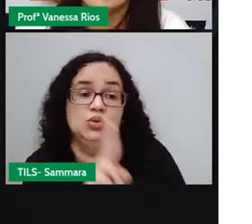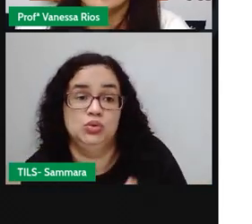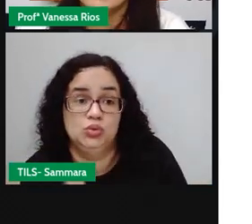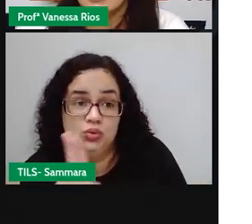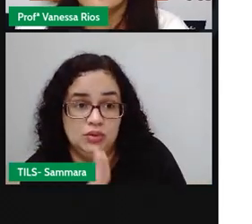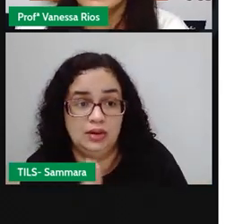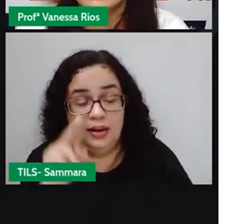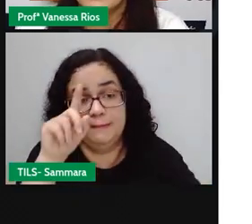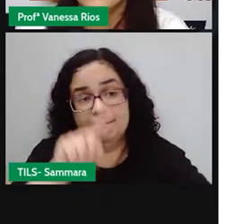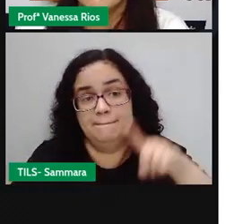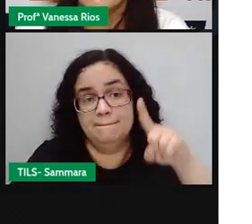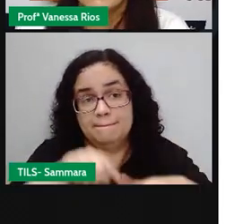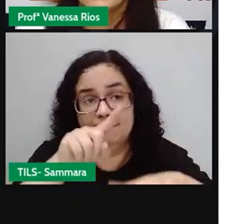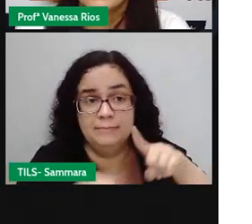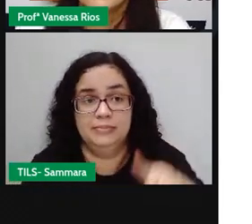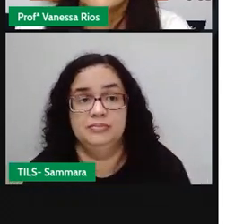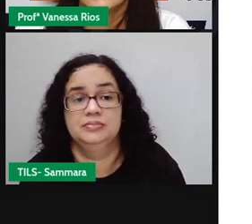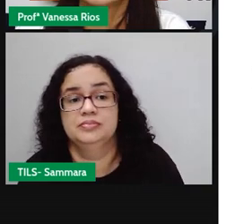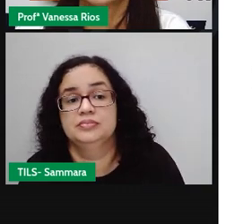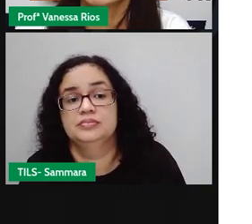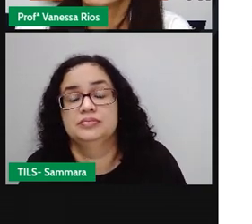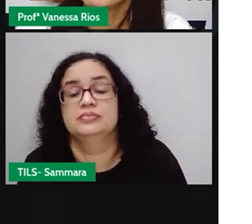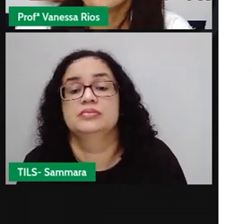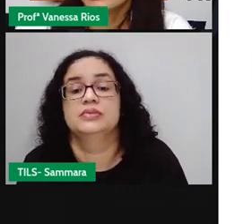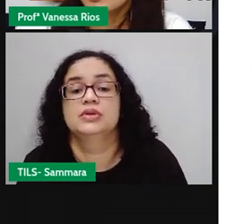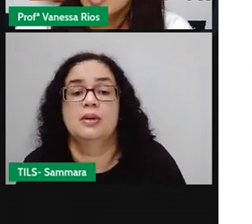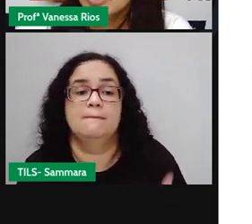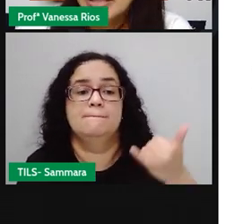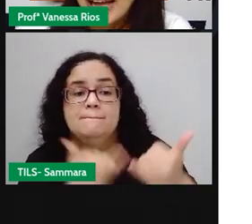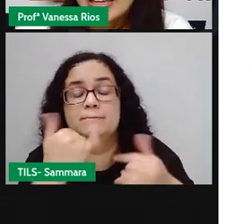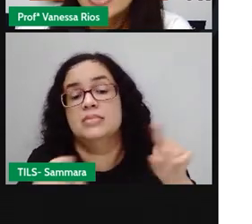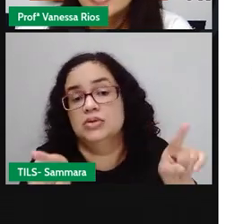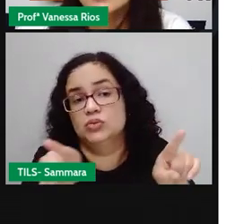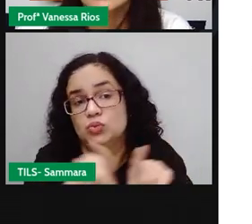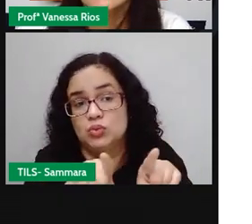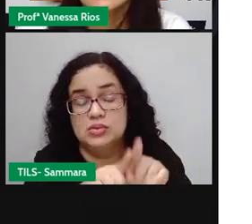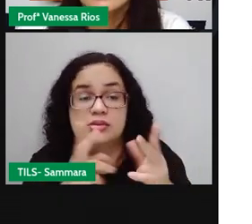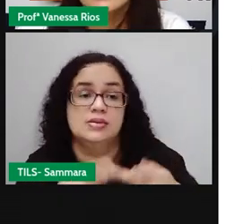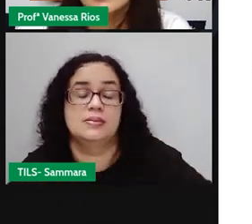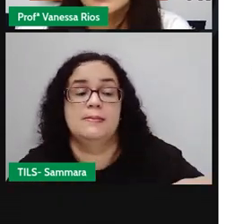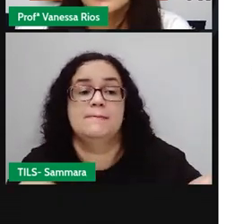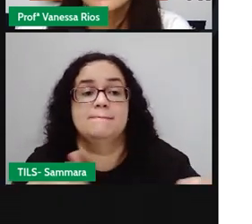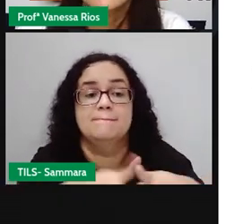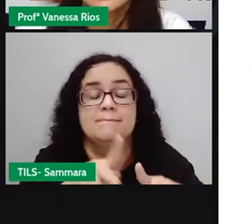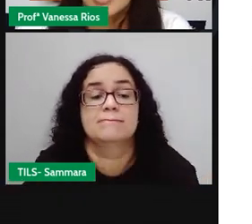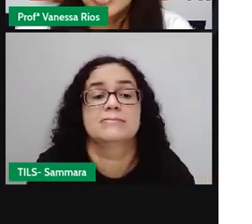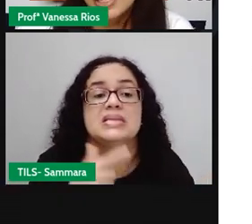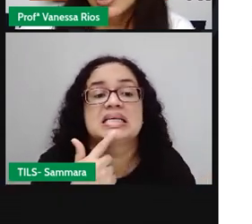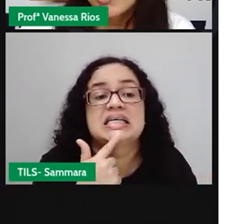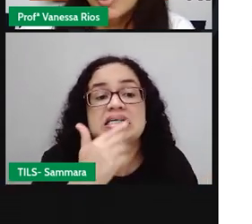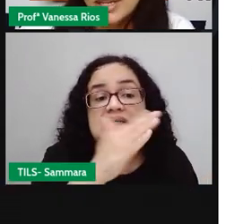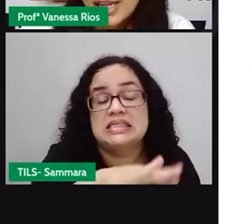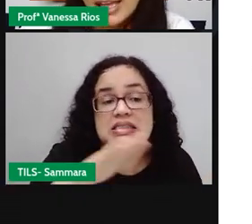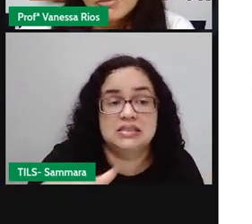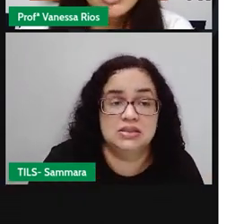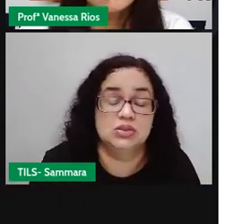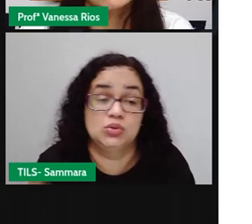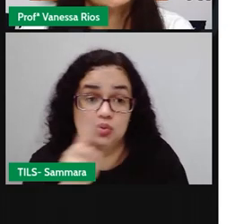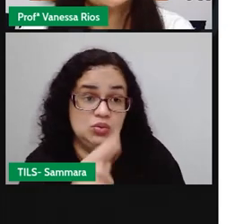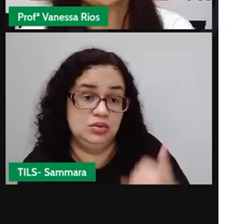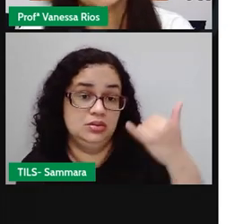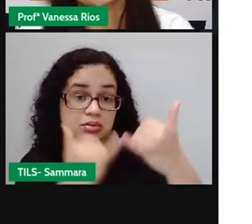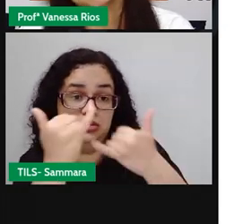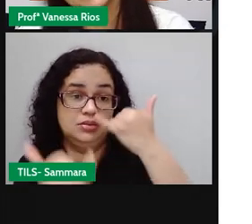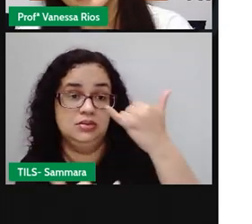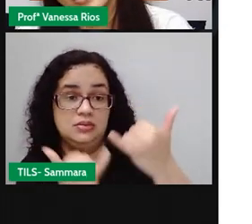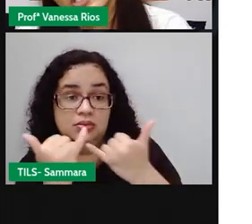este material, metal. E é um brinquedo também muito popular entre as crianças, né? Que é usado como brinquedo, mas também é